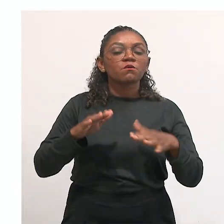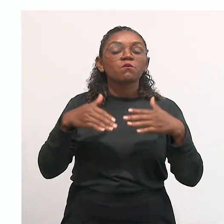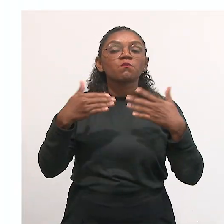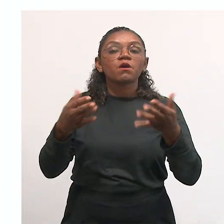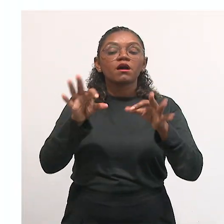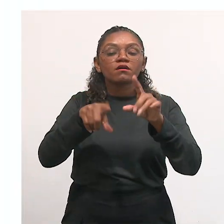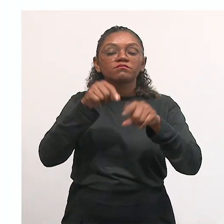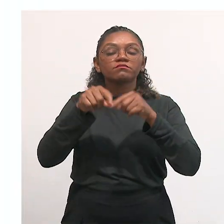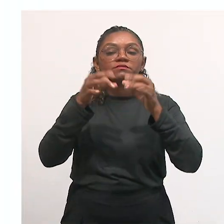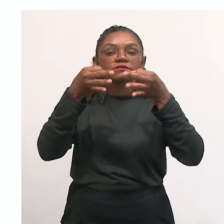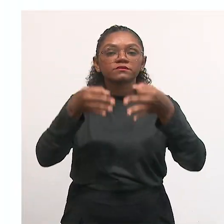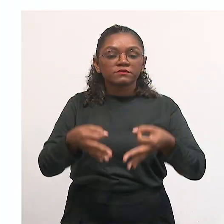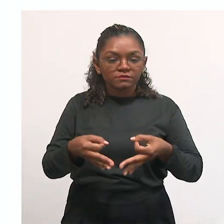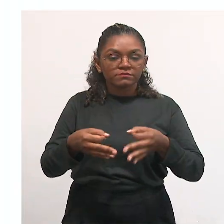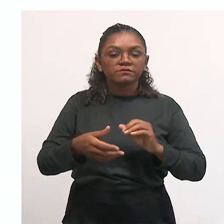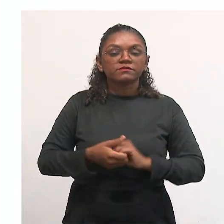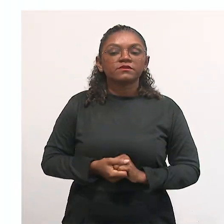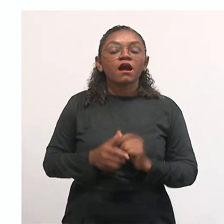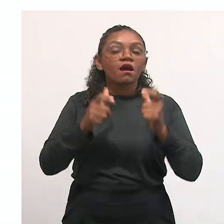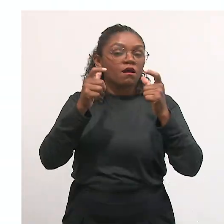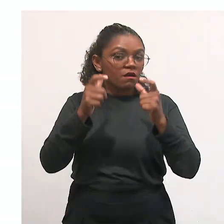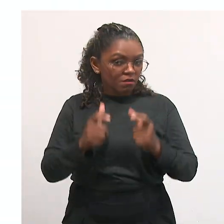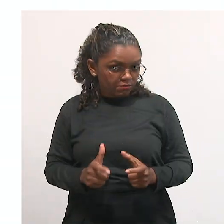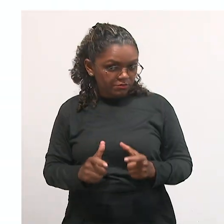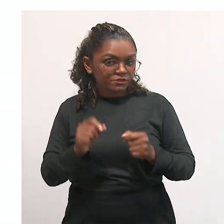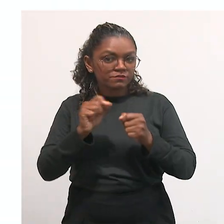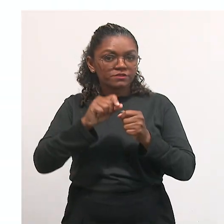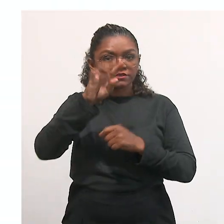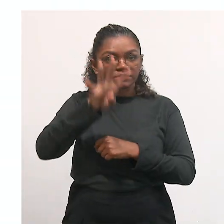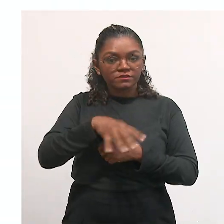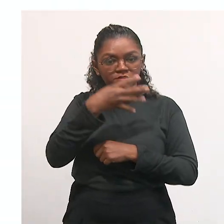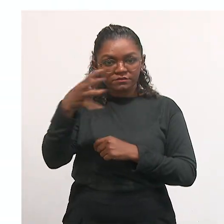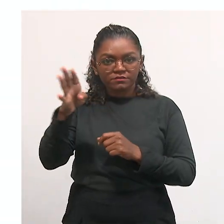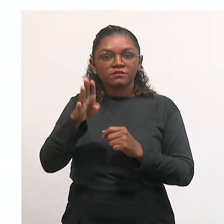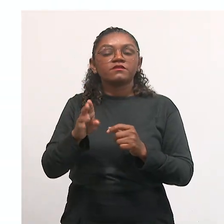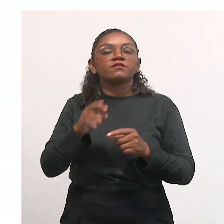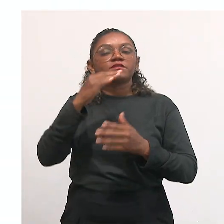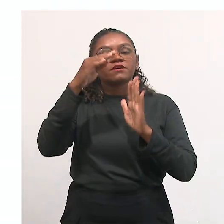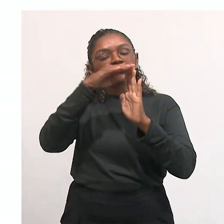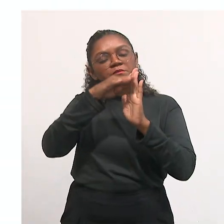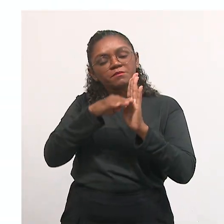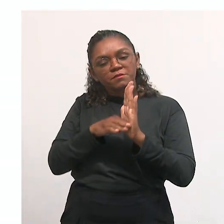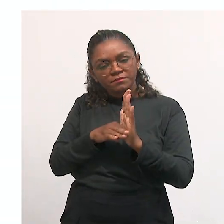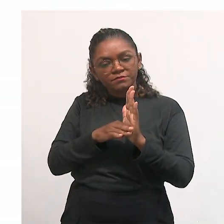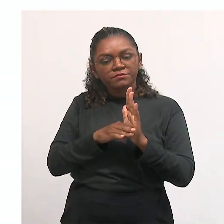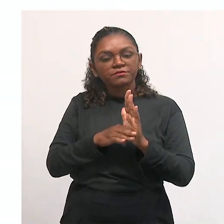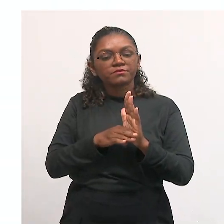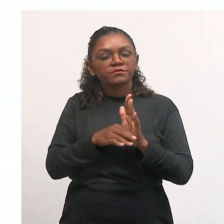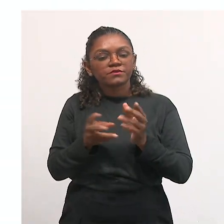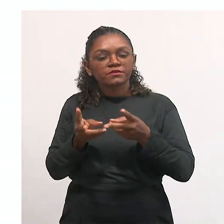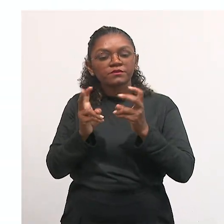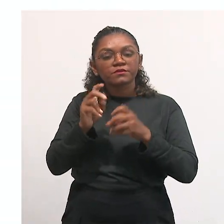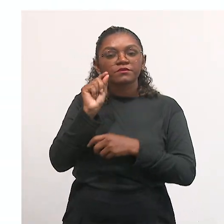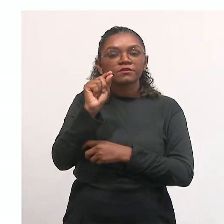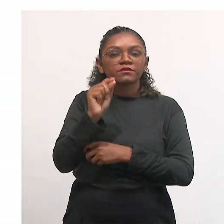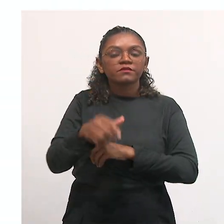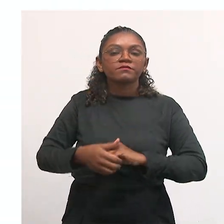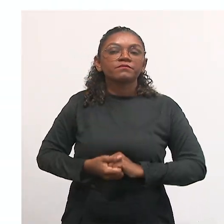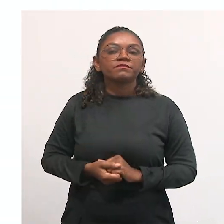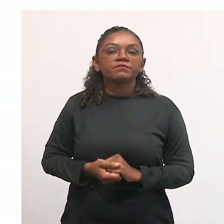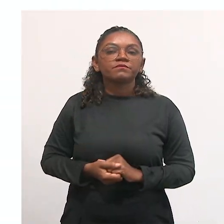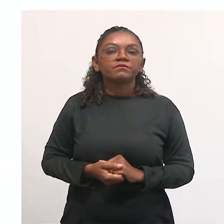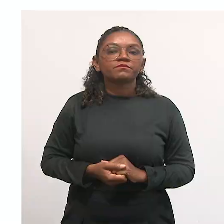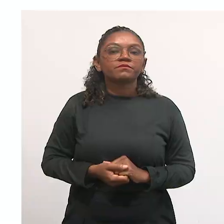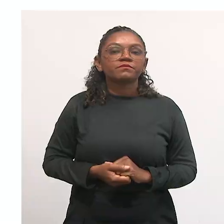geradas as atividades desse cronograma, né, que você vai fazer com base na quebra dos pacotes de trabalho, ou seja,